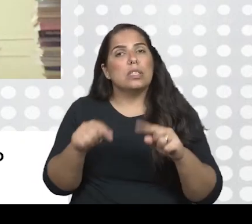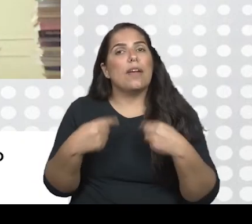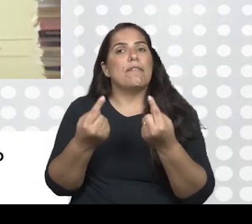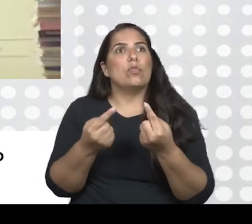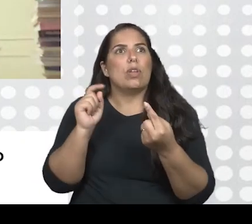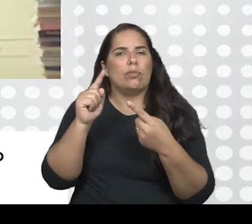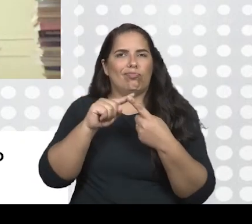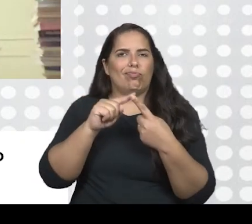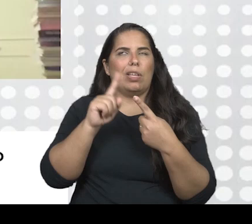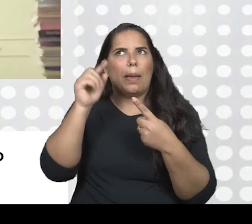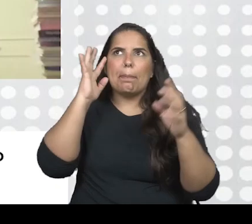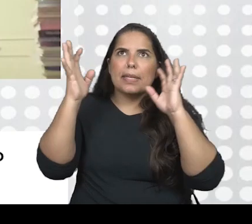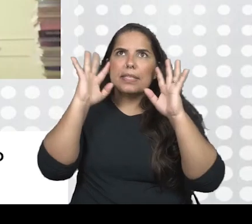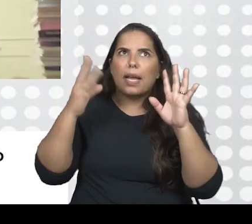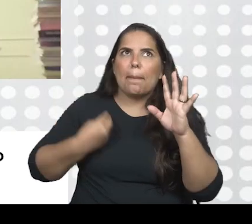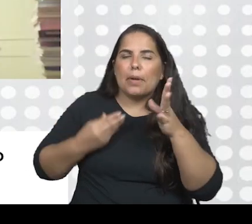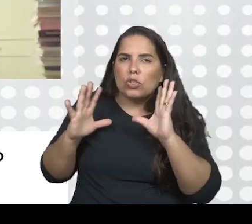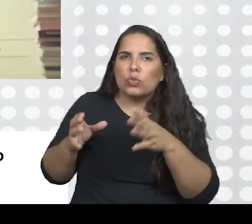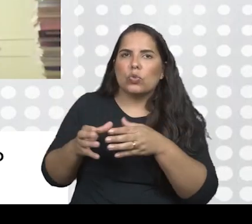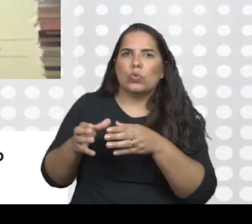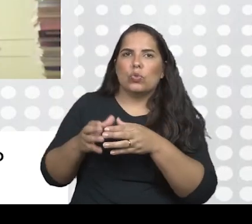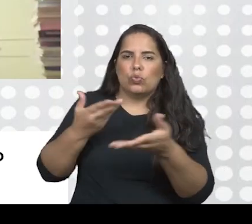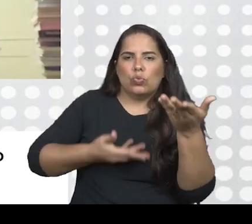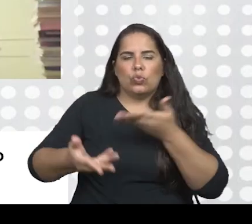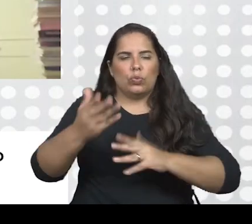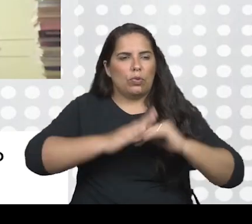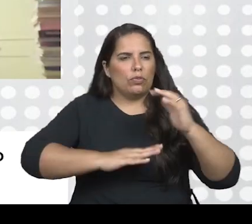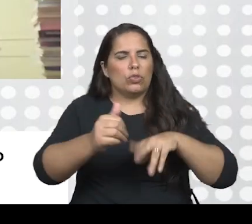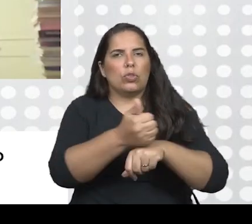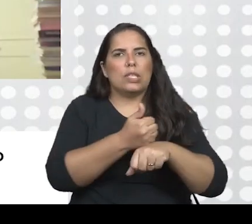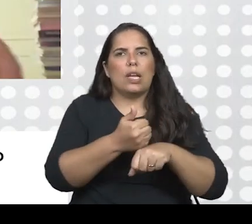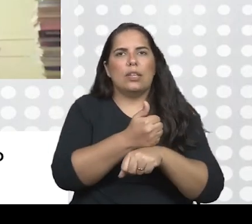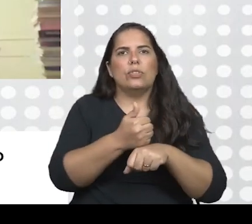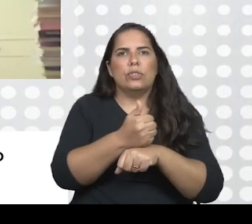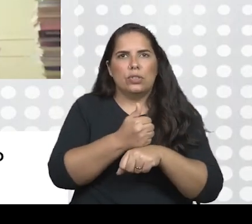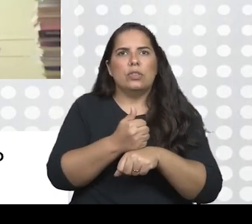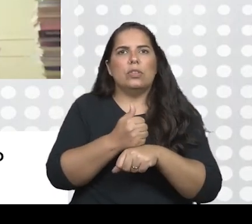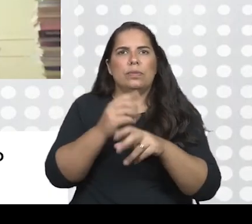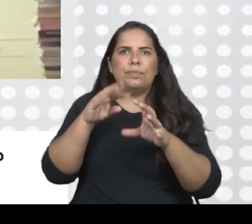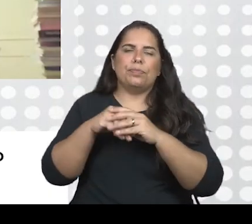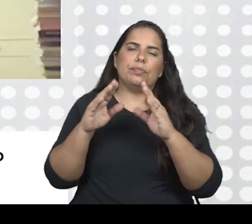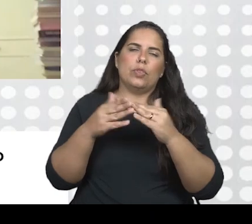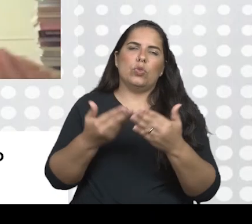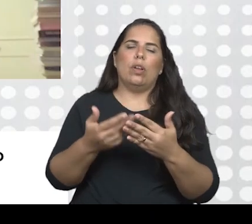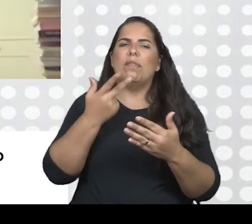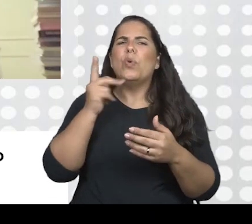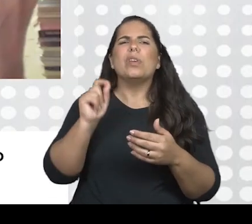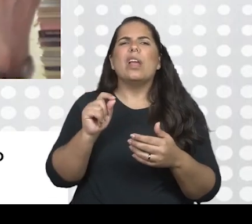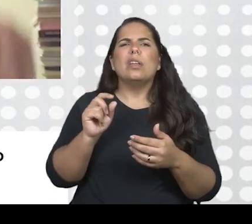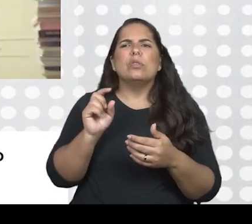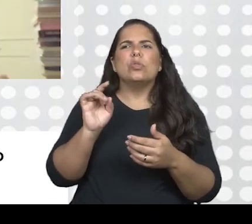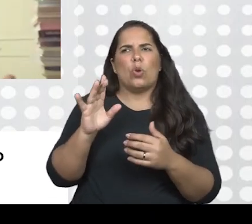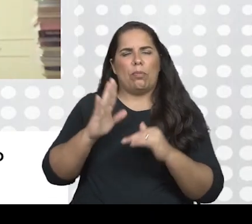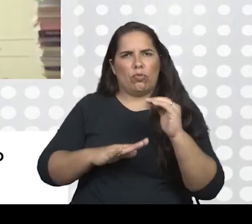é pensar a colaboração entre os profissionais da escola. E aqui eu não estou falando nem só